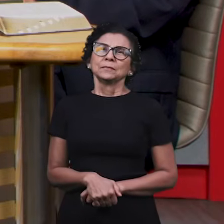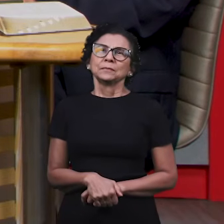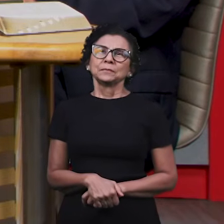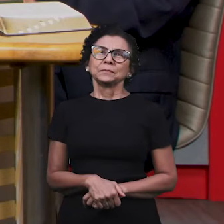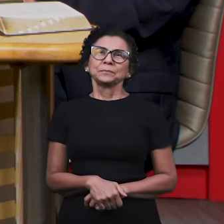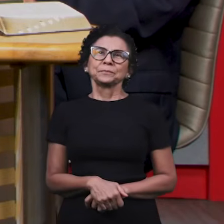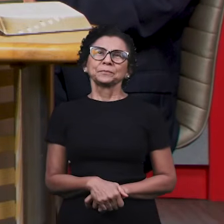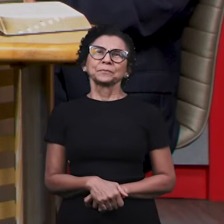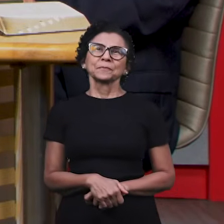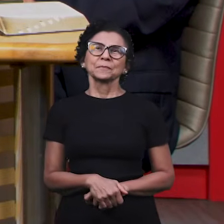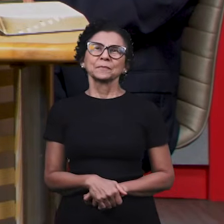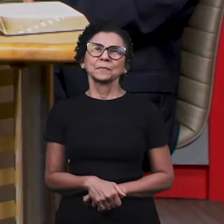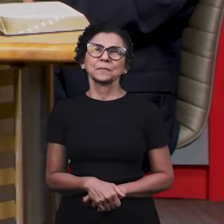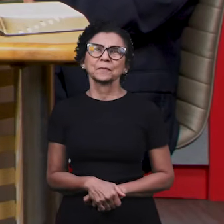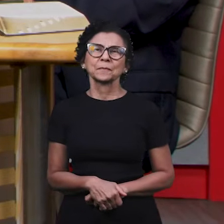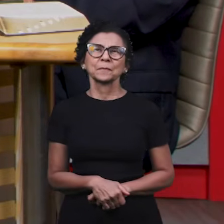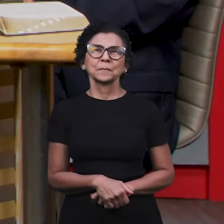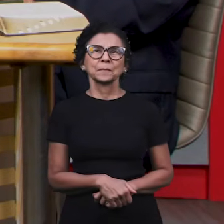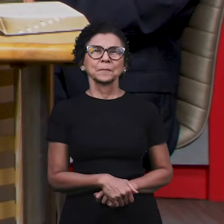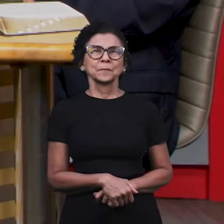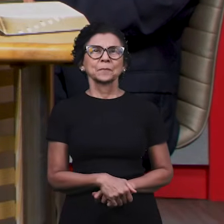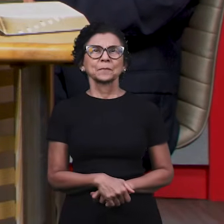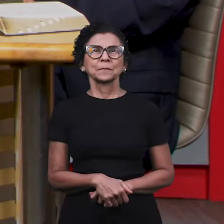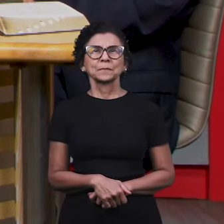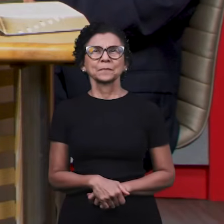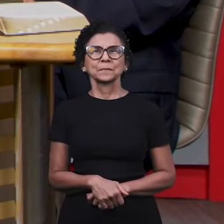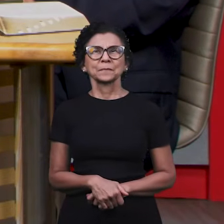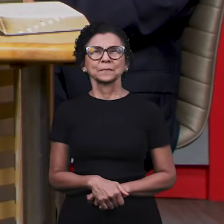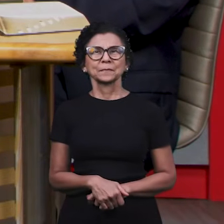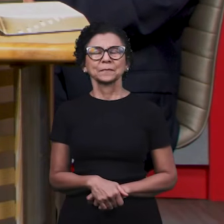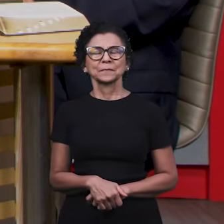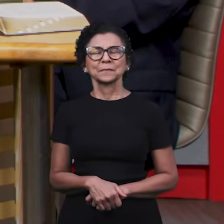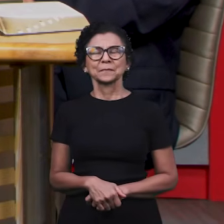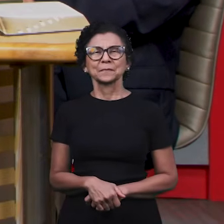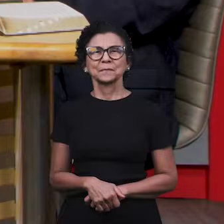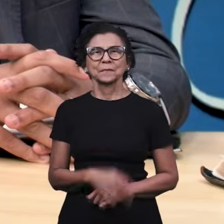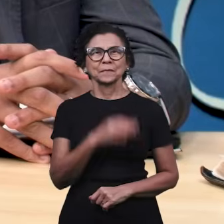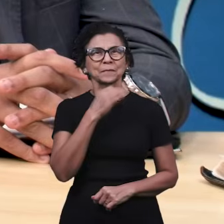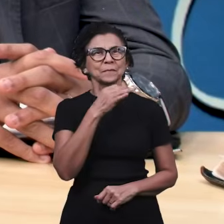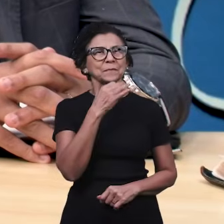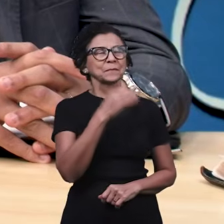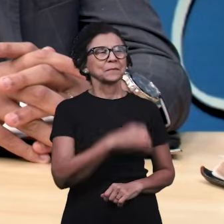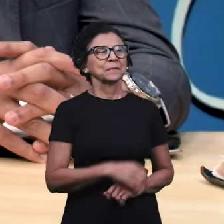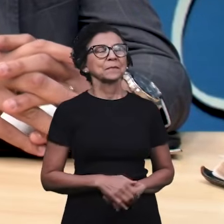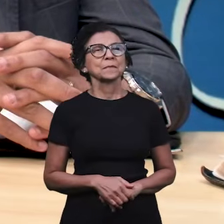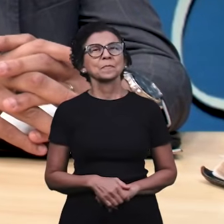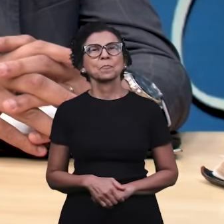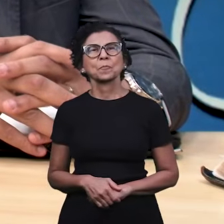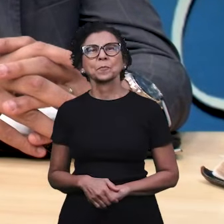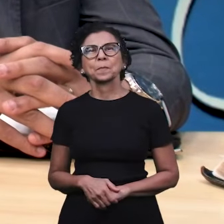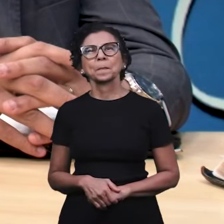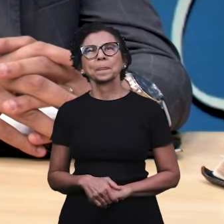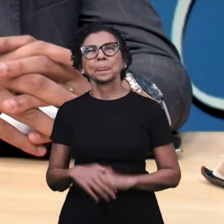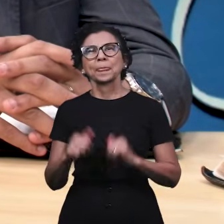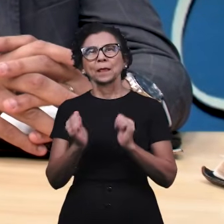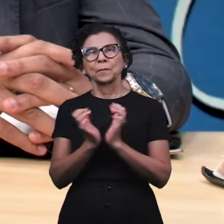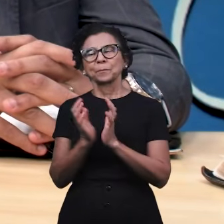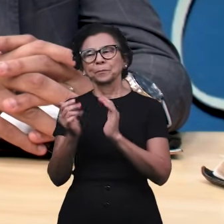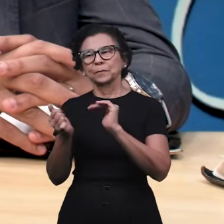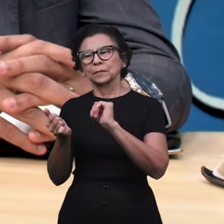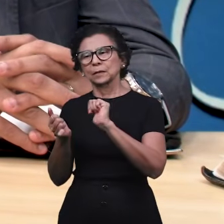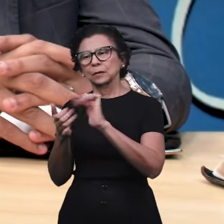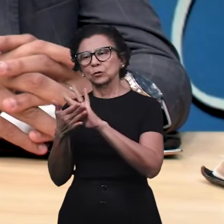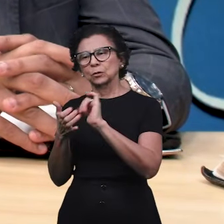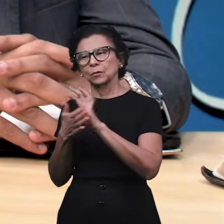comportamento, como ficaria? Como nós chegaríamos a uma conclusão com relação a esse tipo de comportamento? Bom, o grupo de louvor, ele é um espelho,